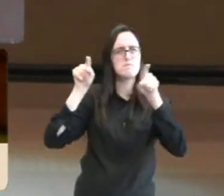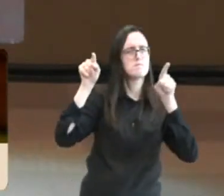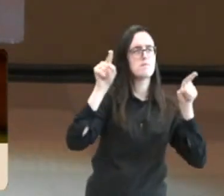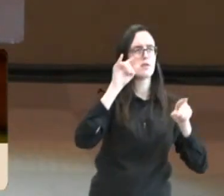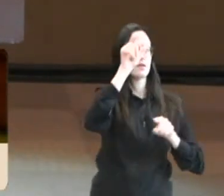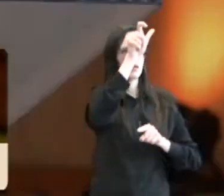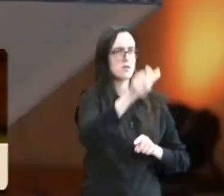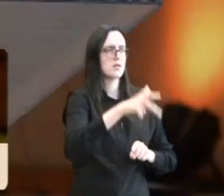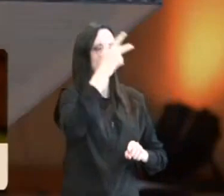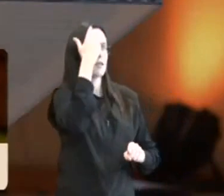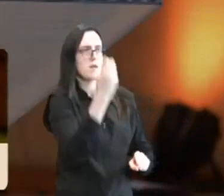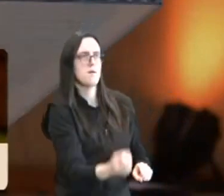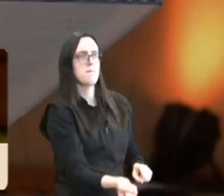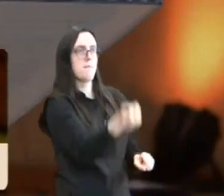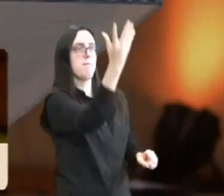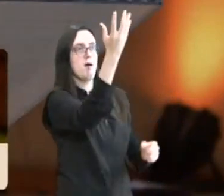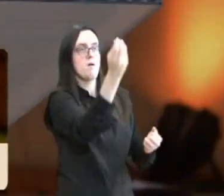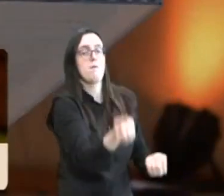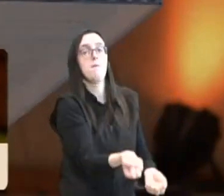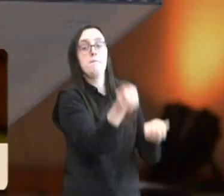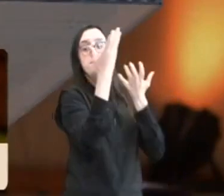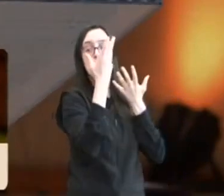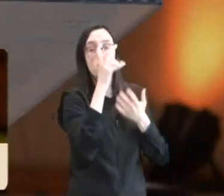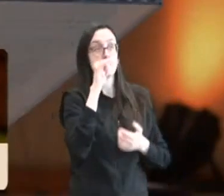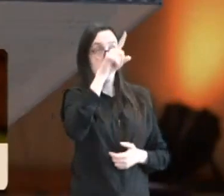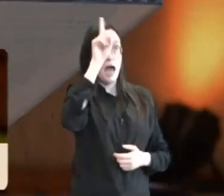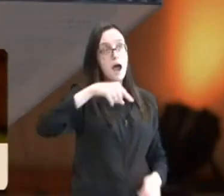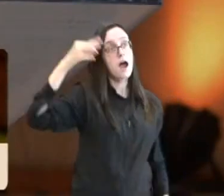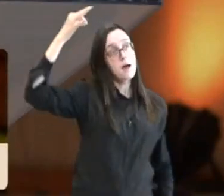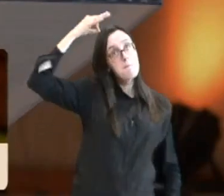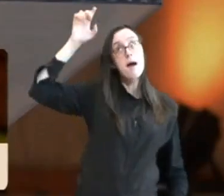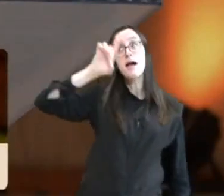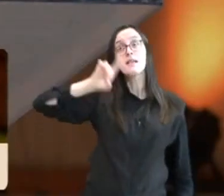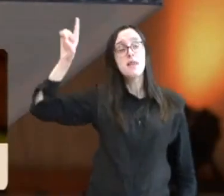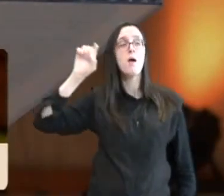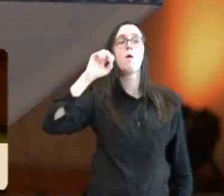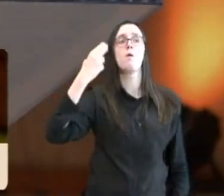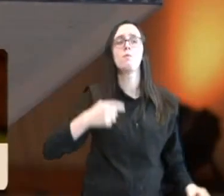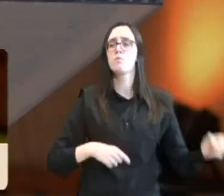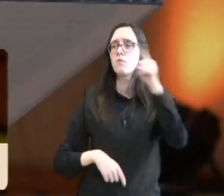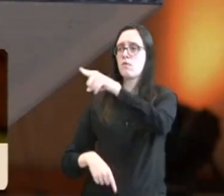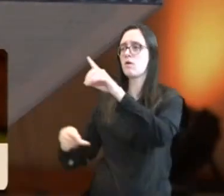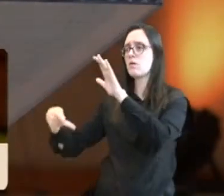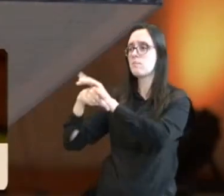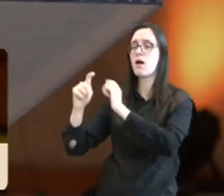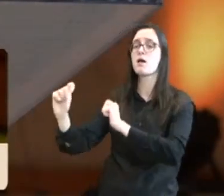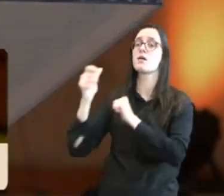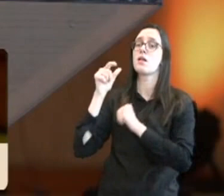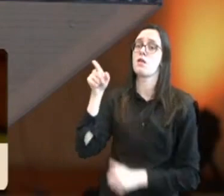alguém se manifesta, se é o Espírito de Deus ou se é o espírito do enganador.